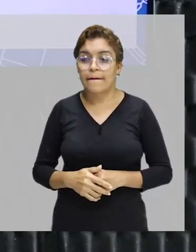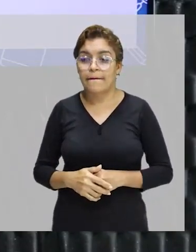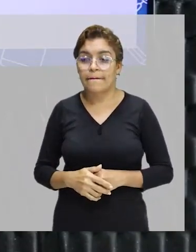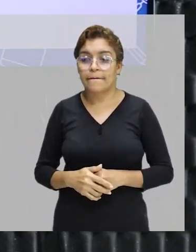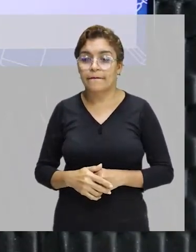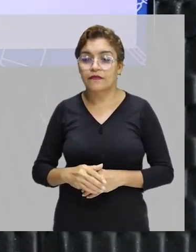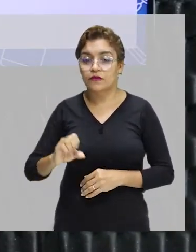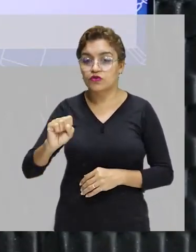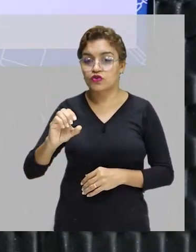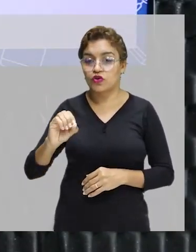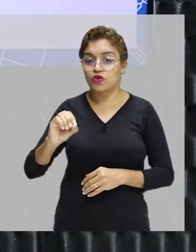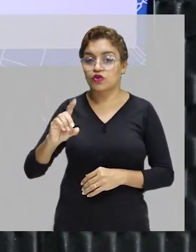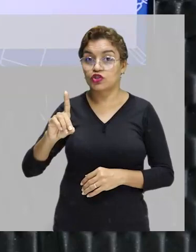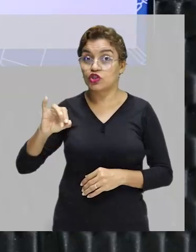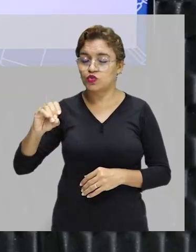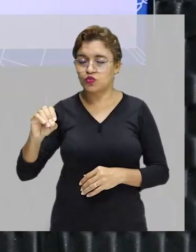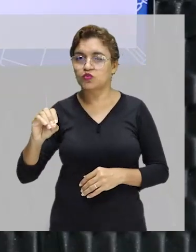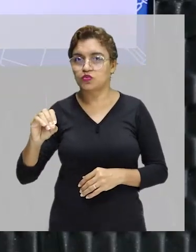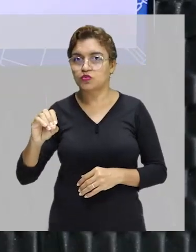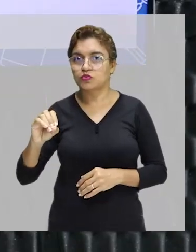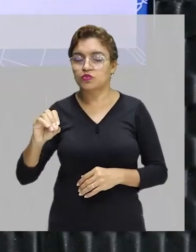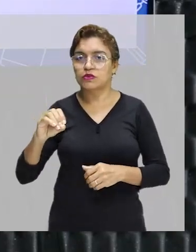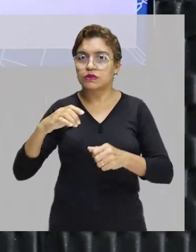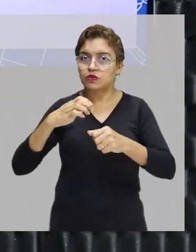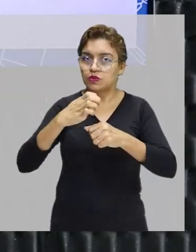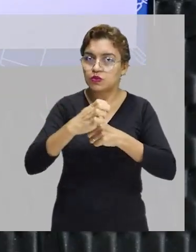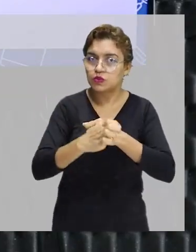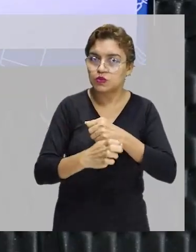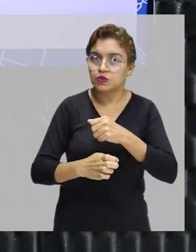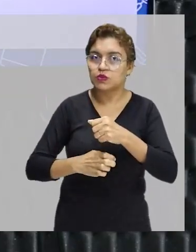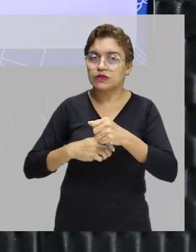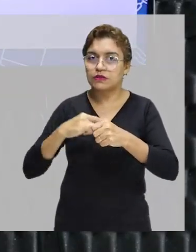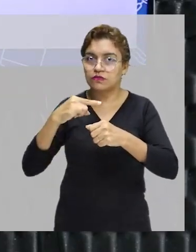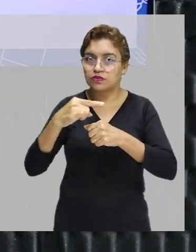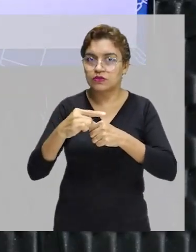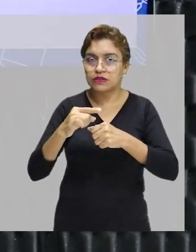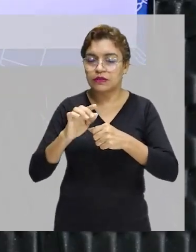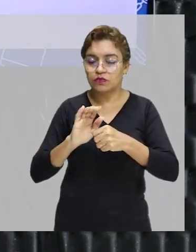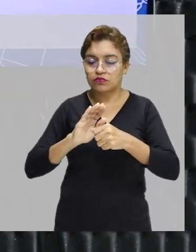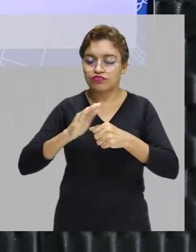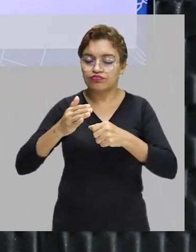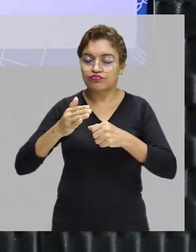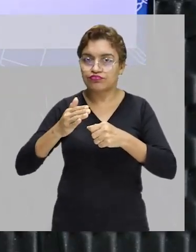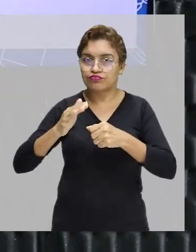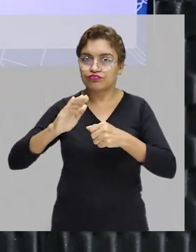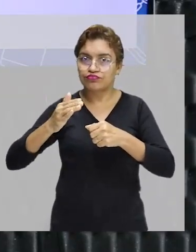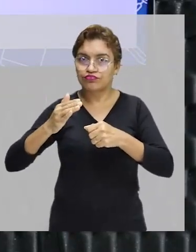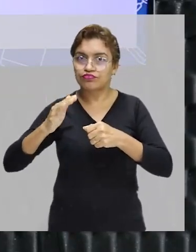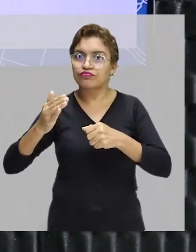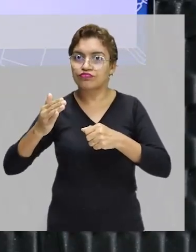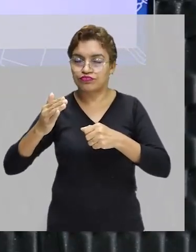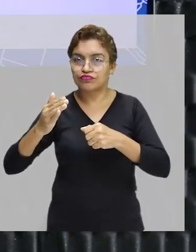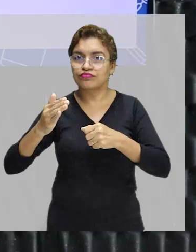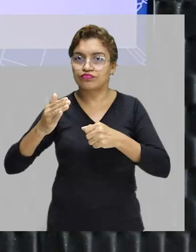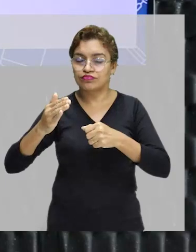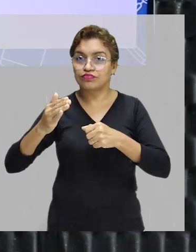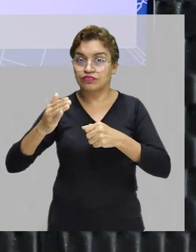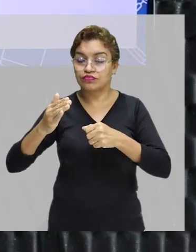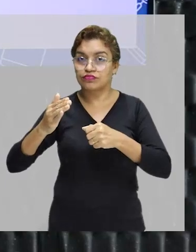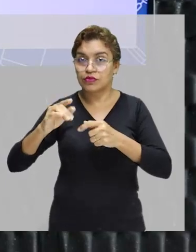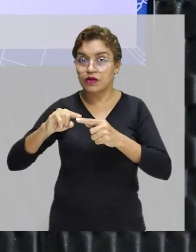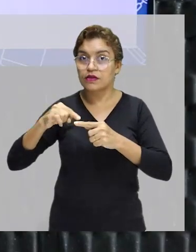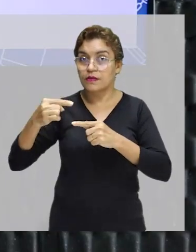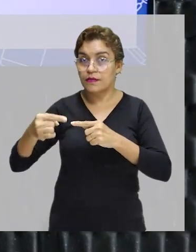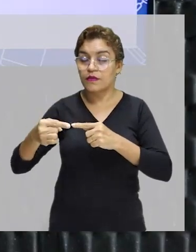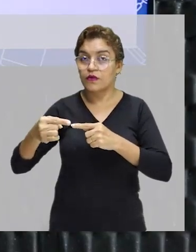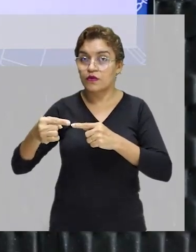uma órbita superior, certo? Tipo nível 2 para o nível 3 ou para o nível 4, e logo em